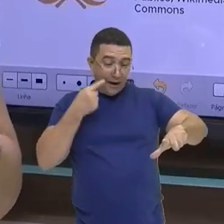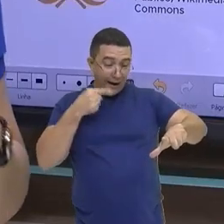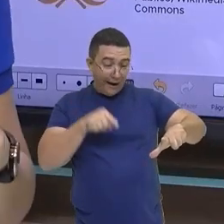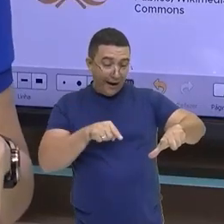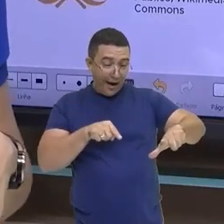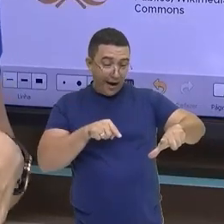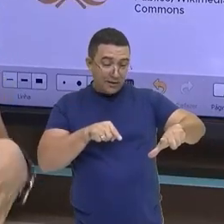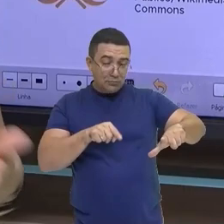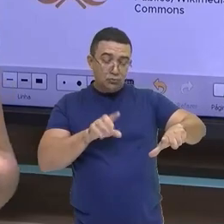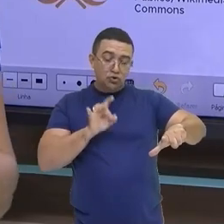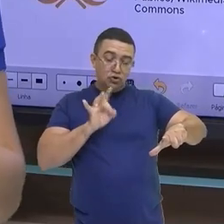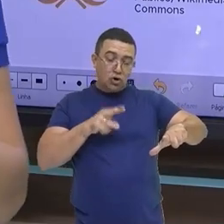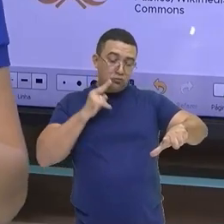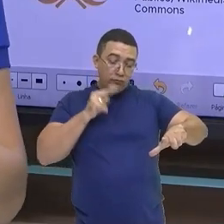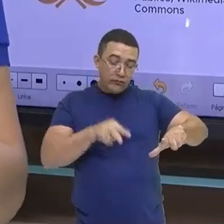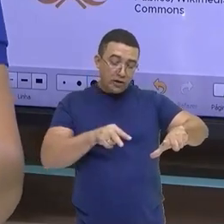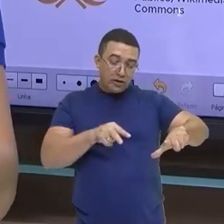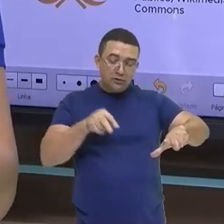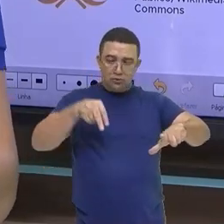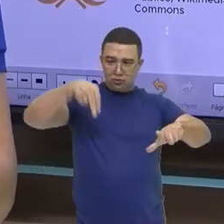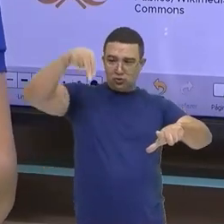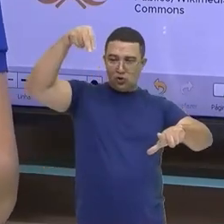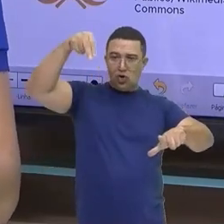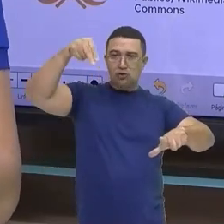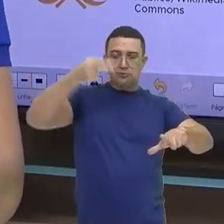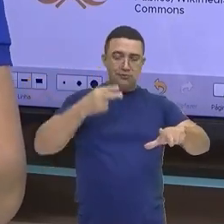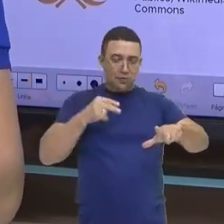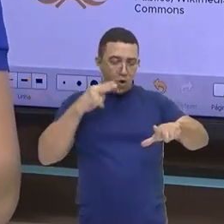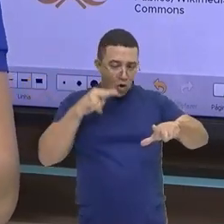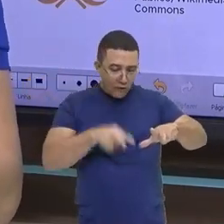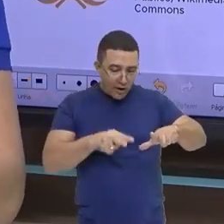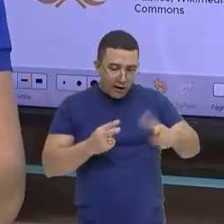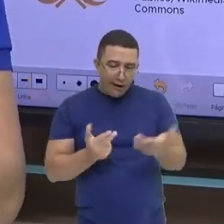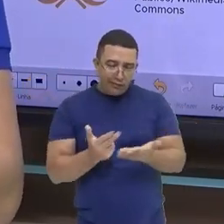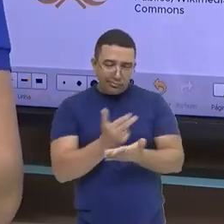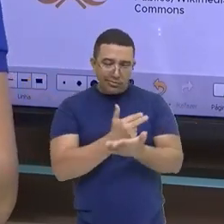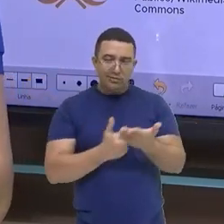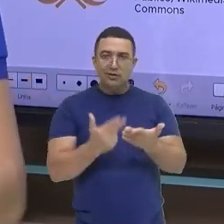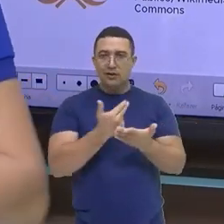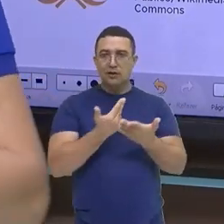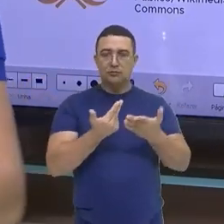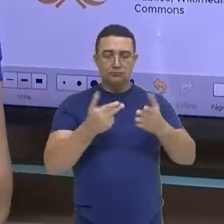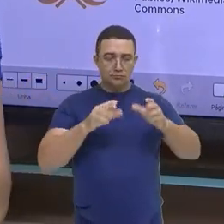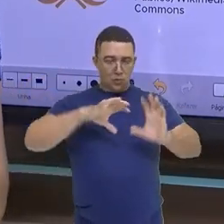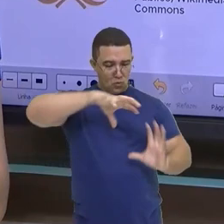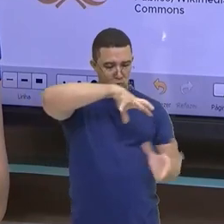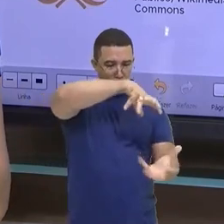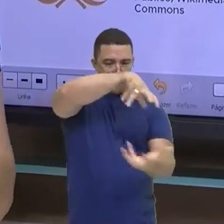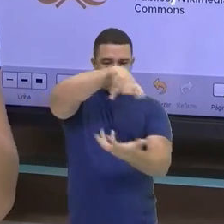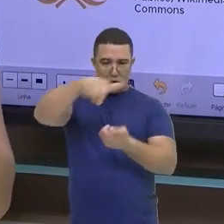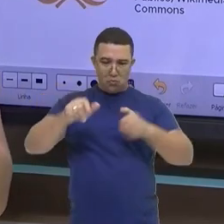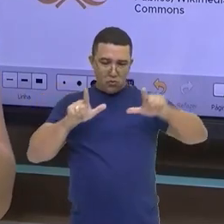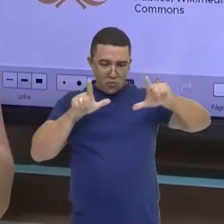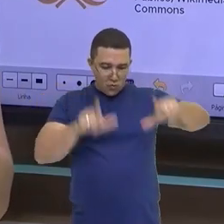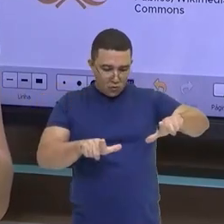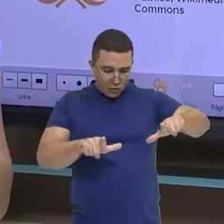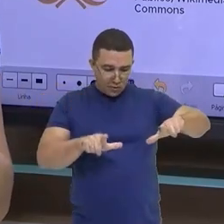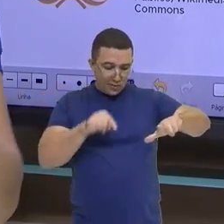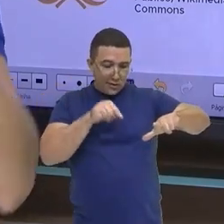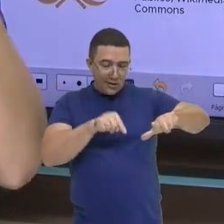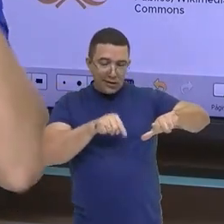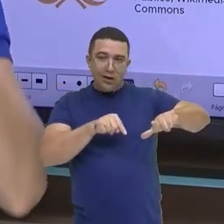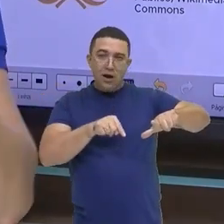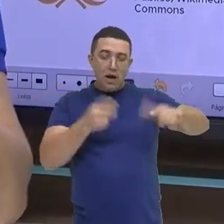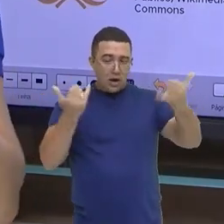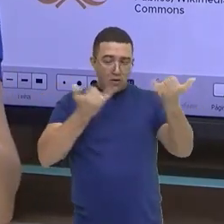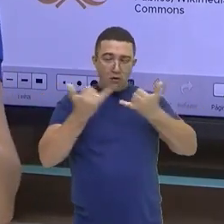ali mais abaixo, eu estou olhando aqui desenhando, né? Só olhando a parte de cima do globo terrestre. E aí eu vou estar